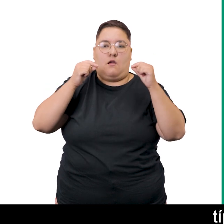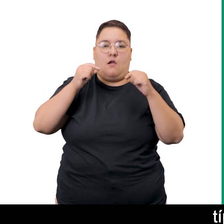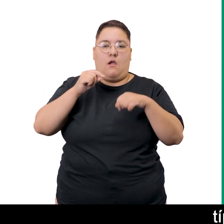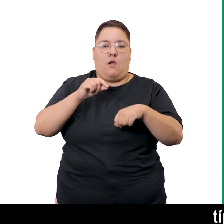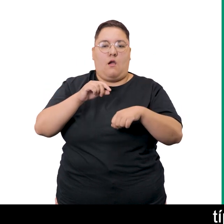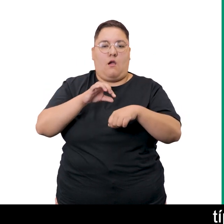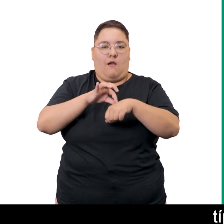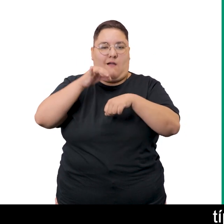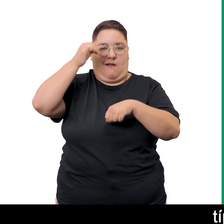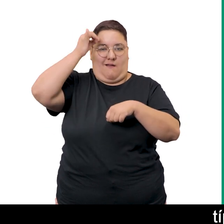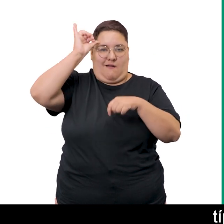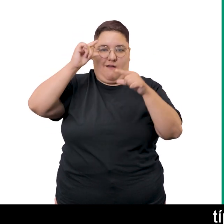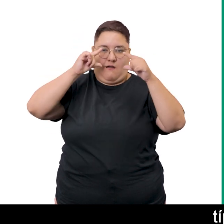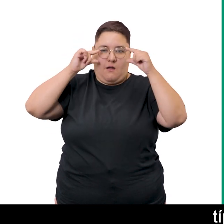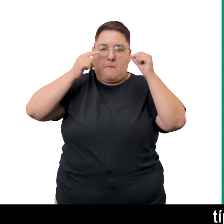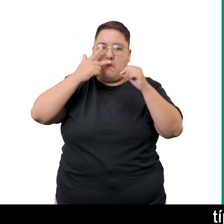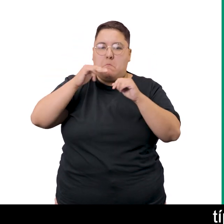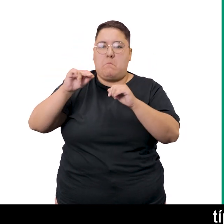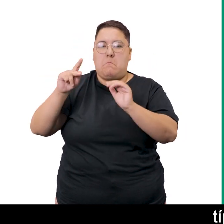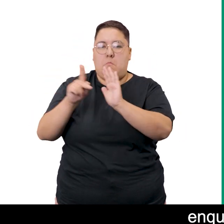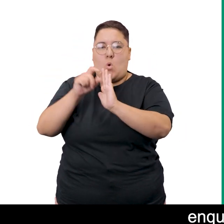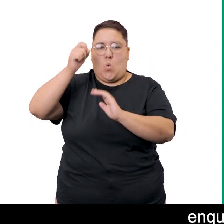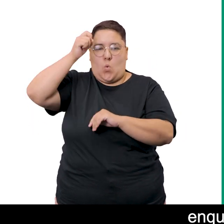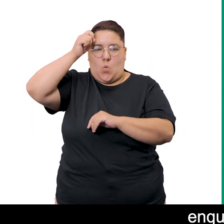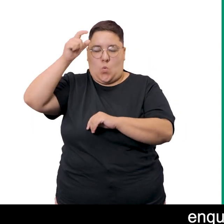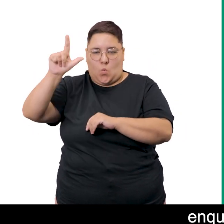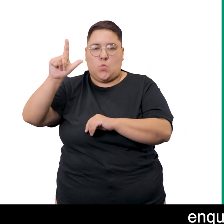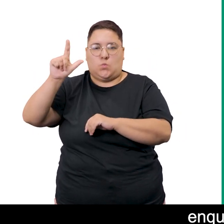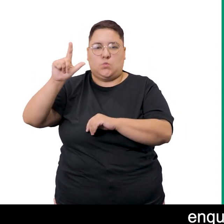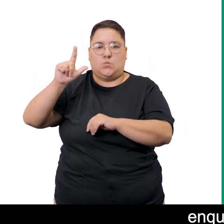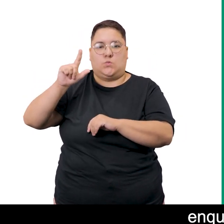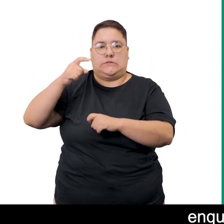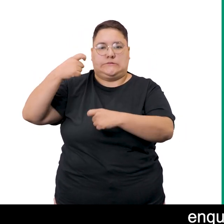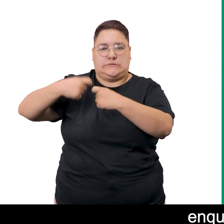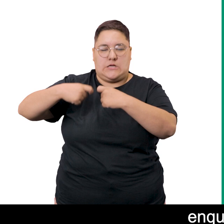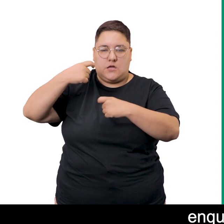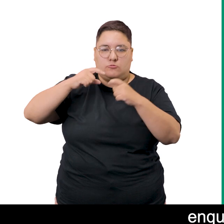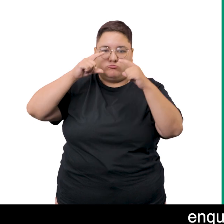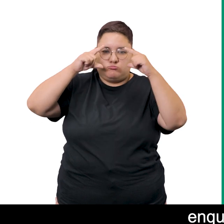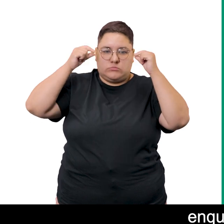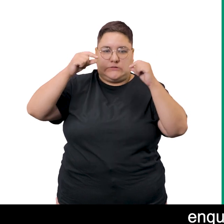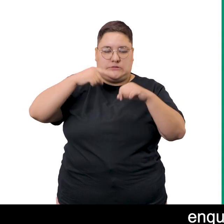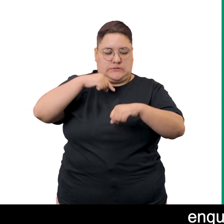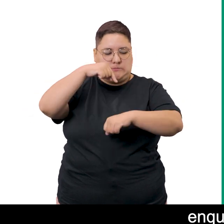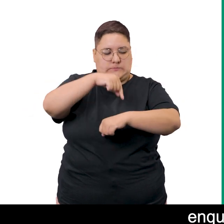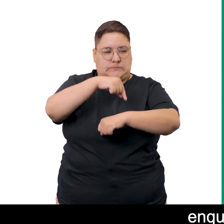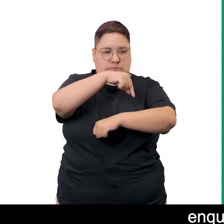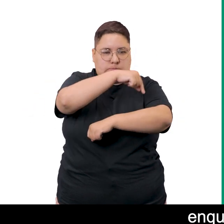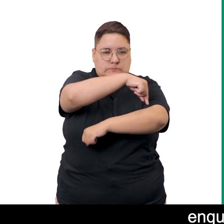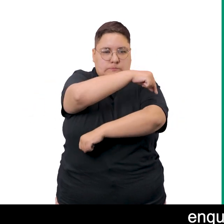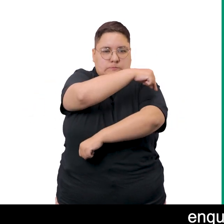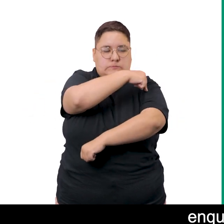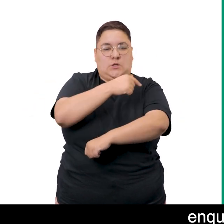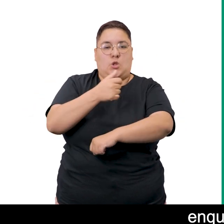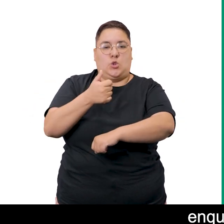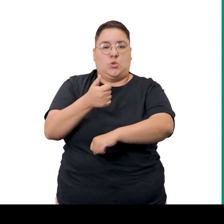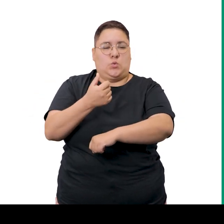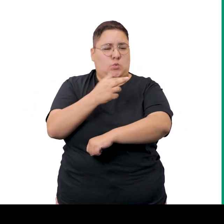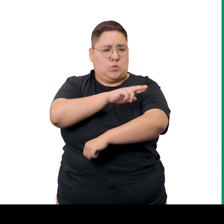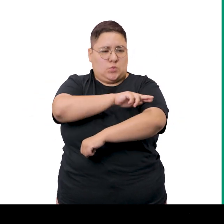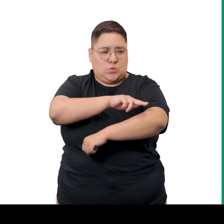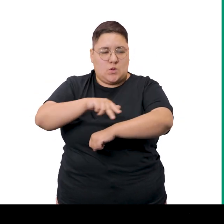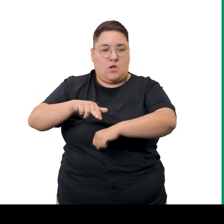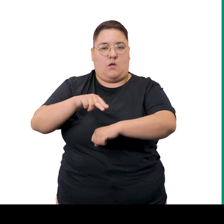cultura sadomasoquista, cobrindo seu rosto, enquanto seus braços estão perfurados por dúzias de agulhas